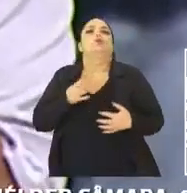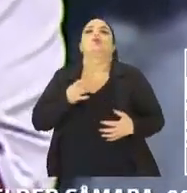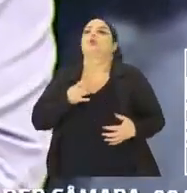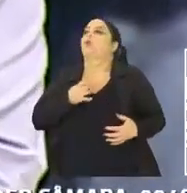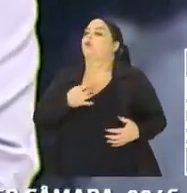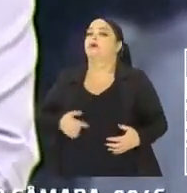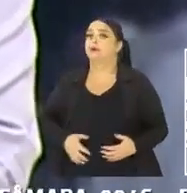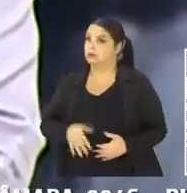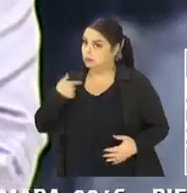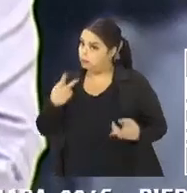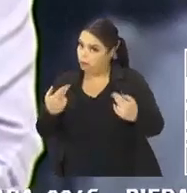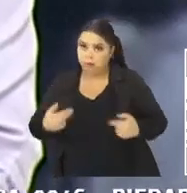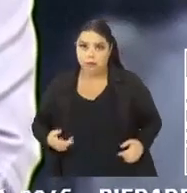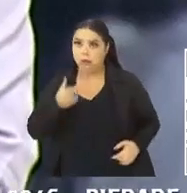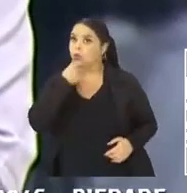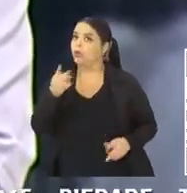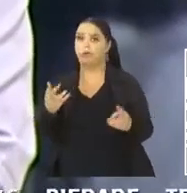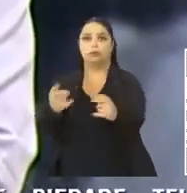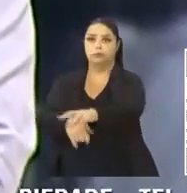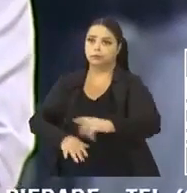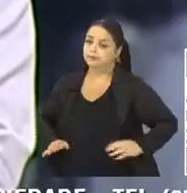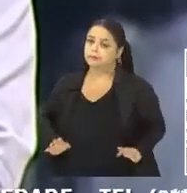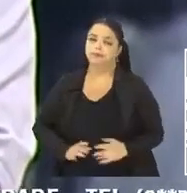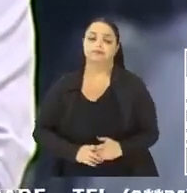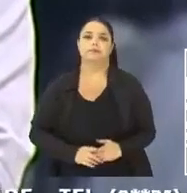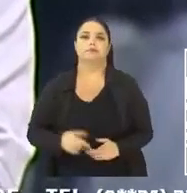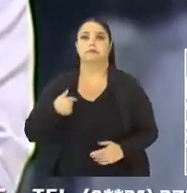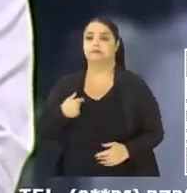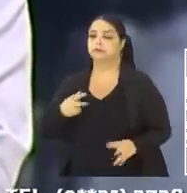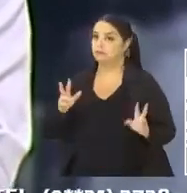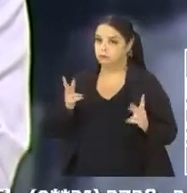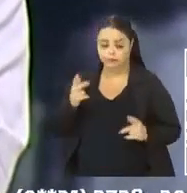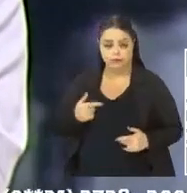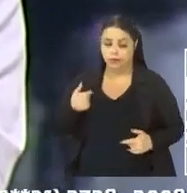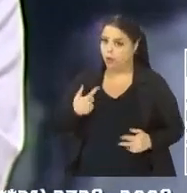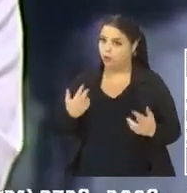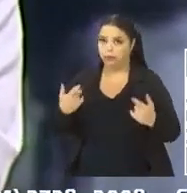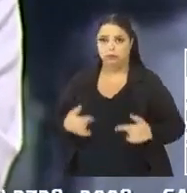sou gente como vocês, eu sou homem como você, carne e osso.